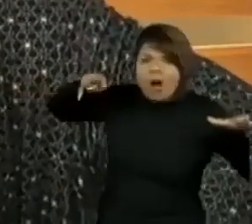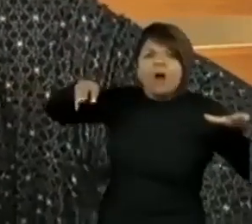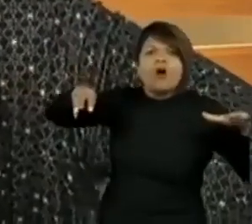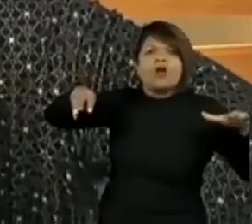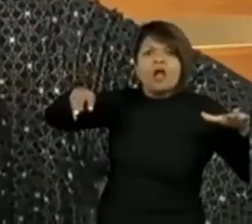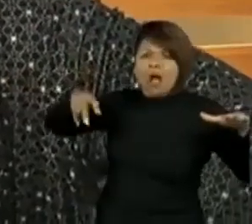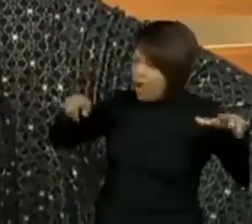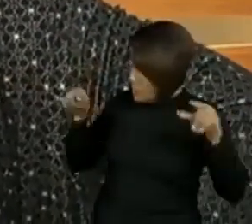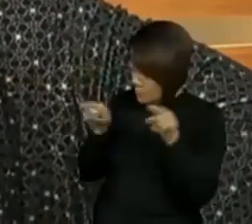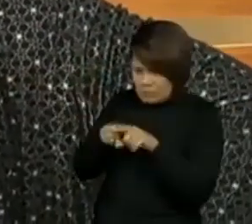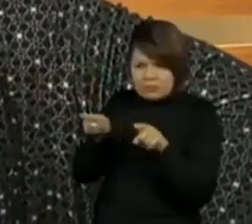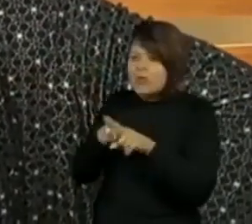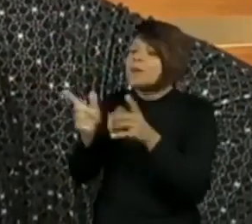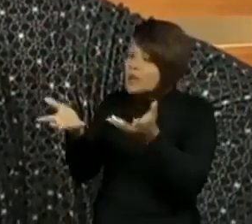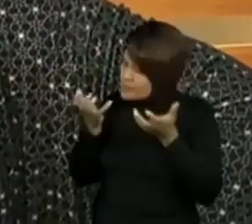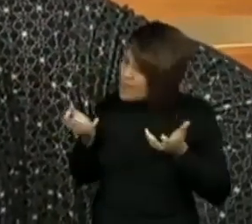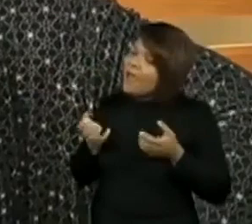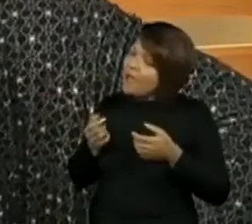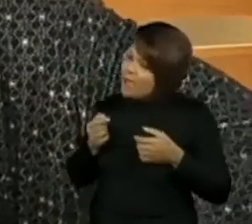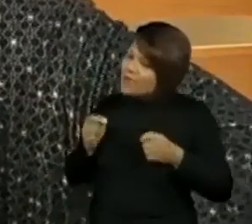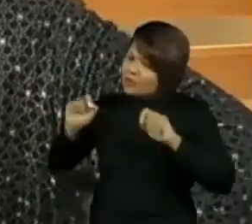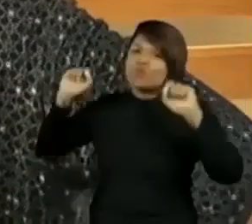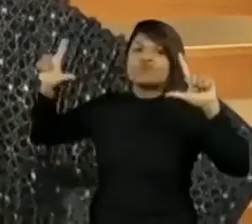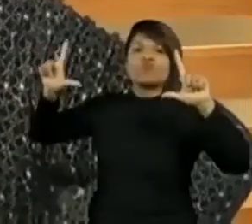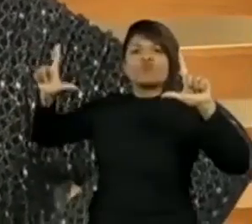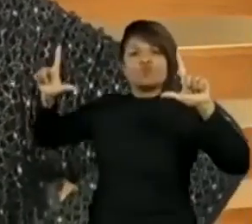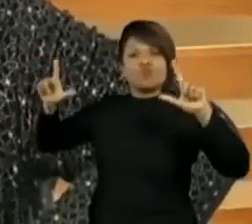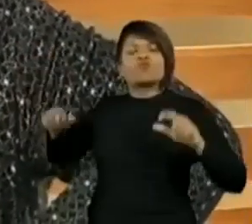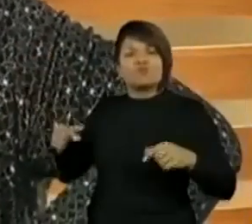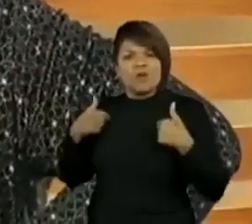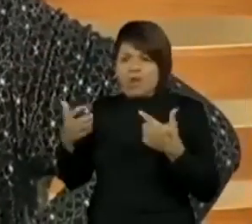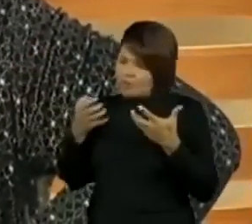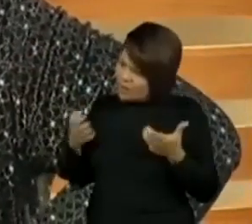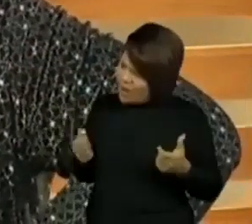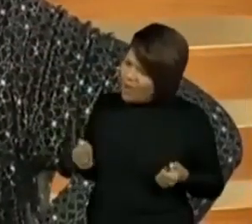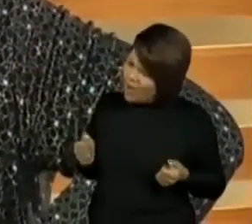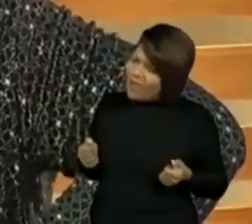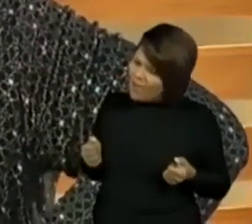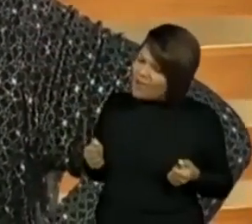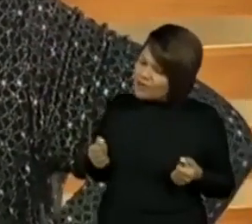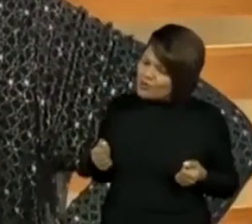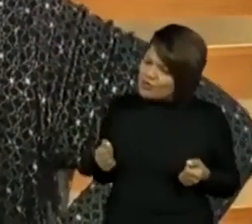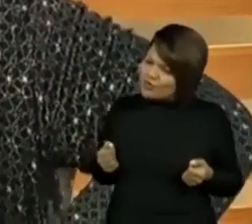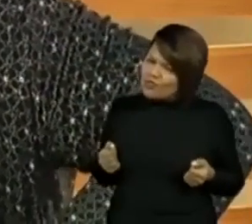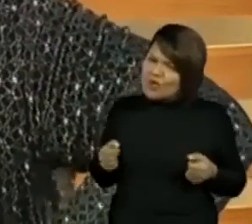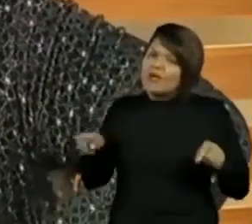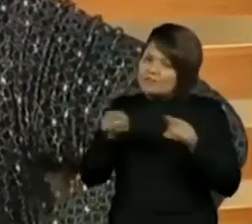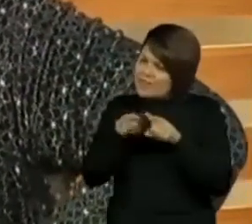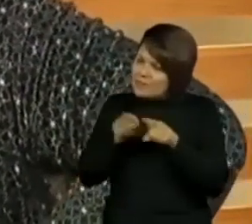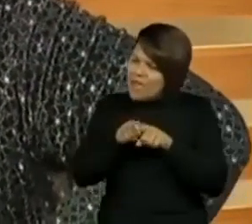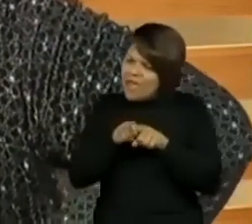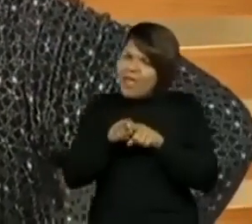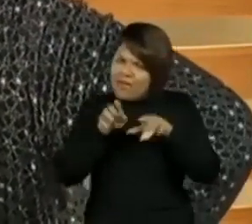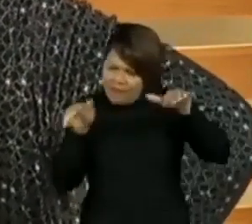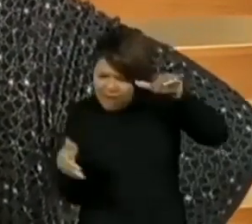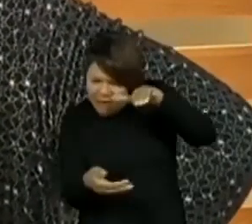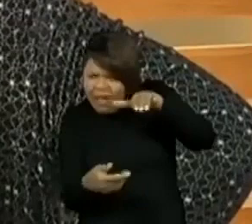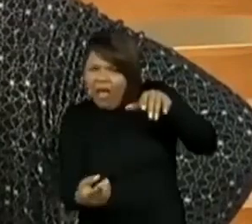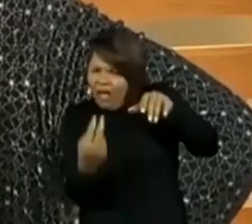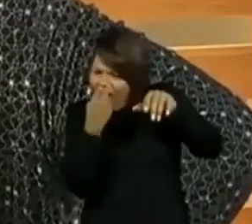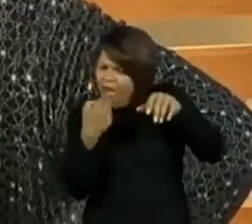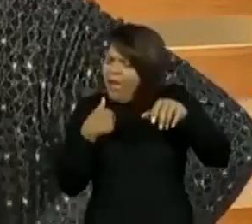eu também quero aparecer no quadro. Afinal, também quero ser vista, também quero que eles saibam que eu